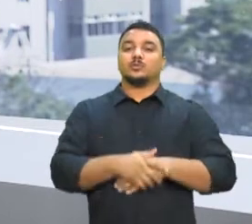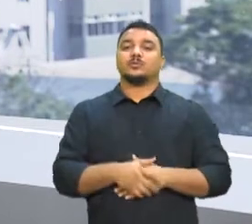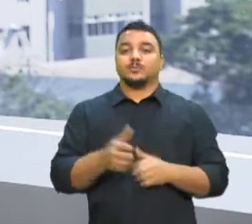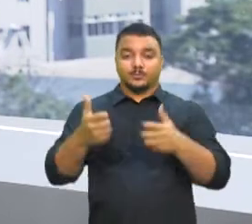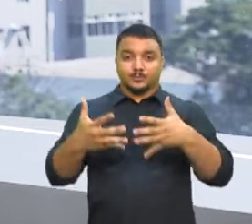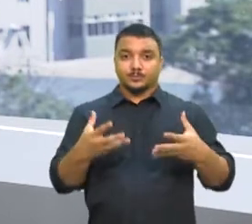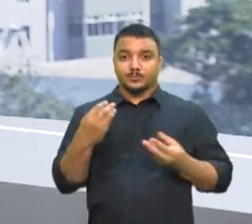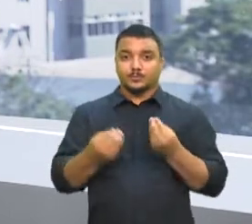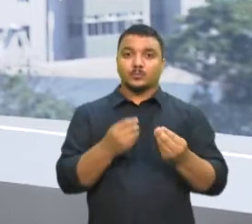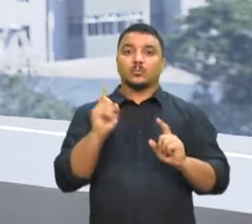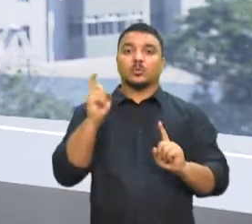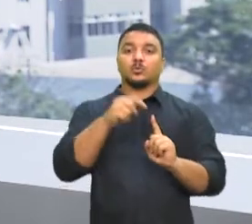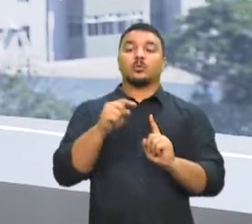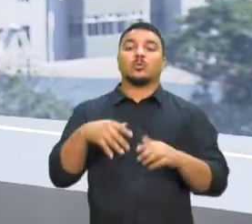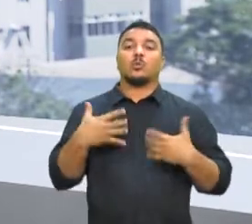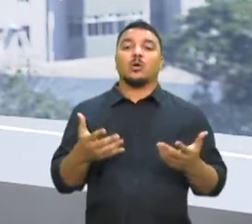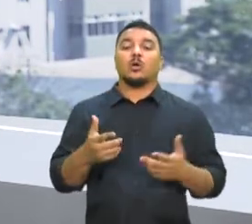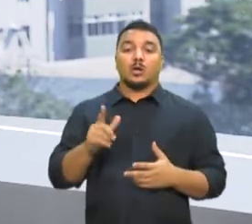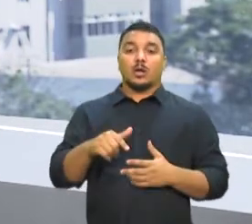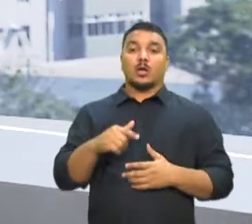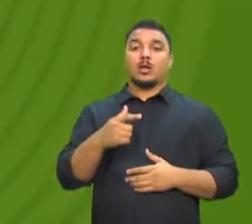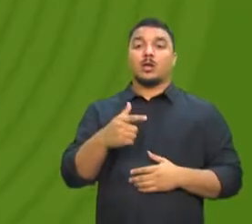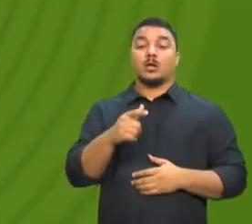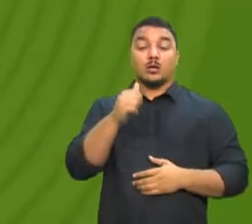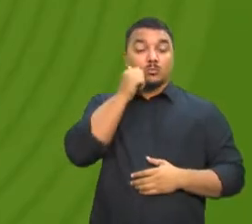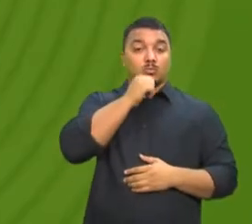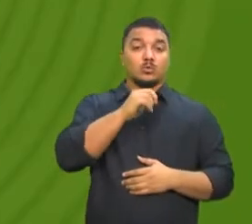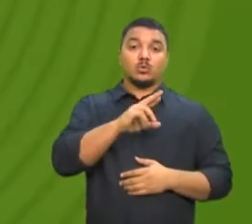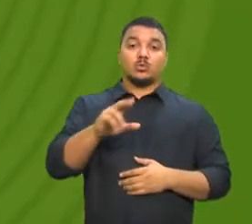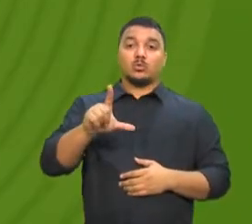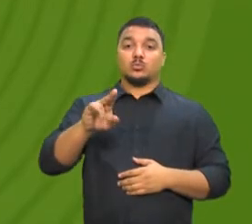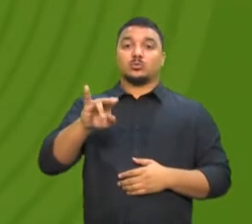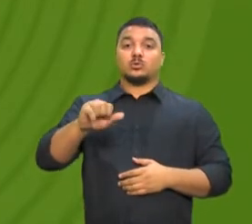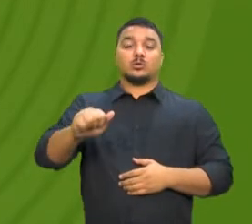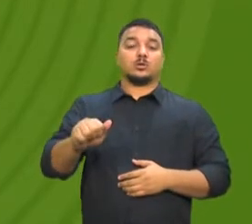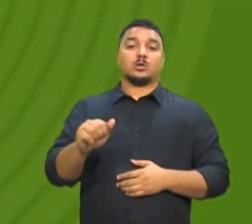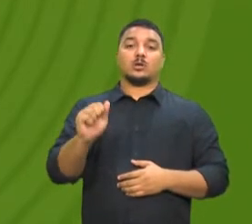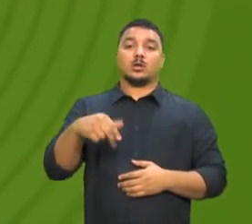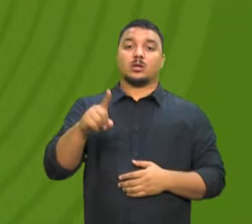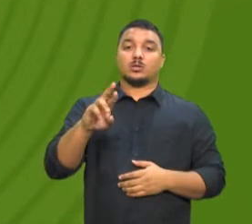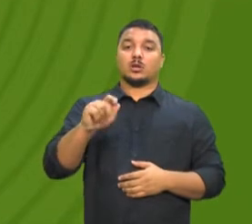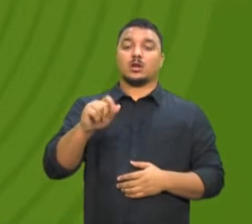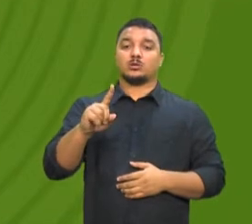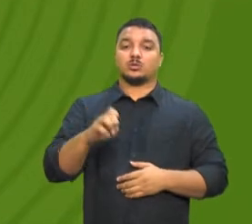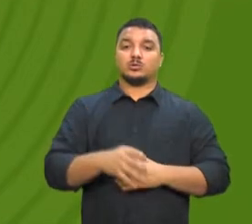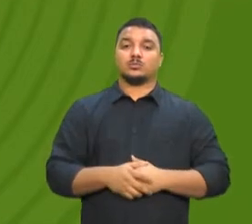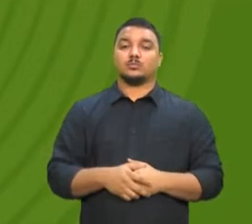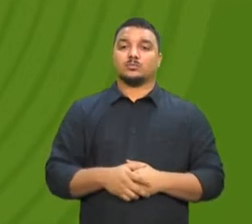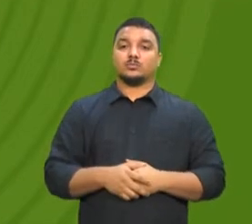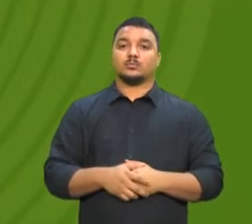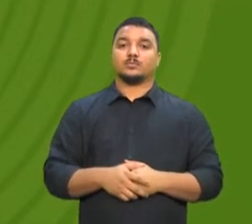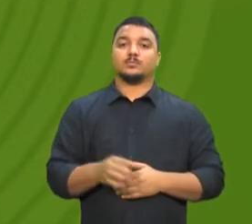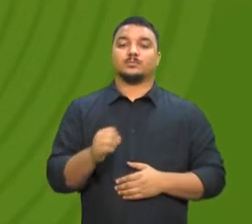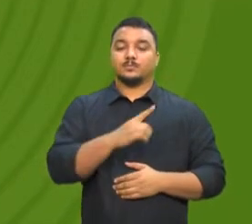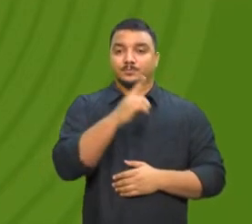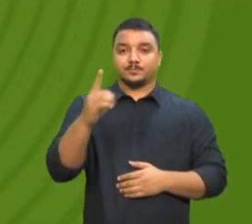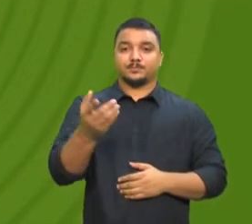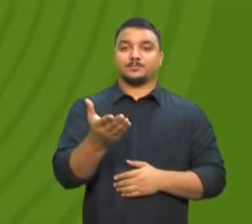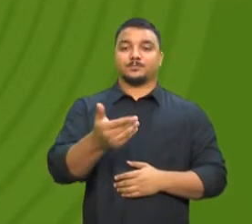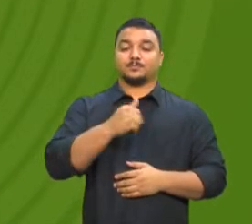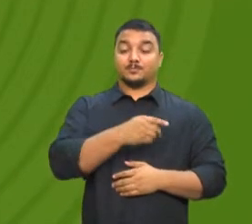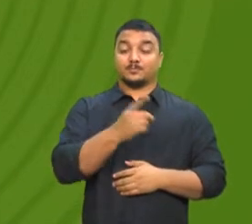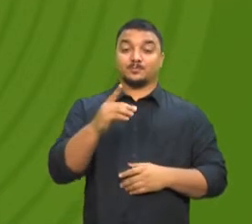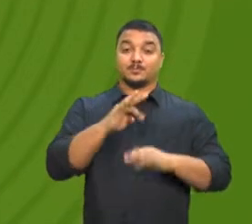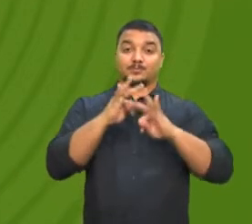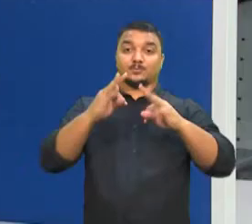gente o objetivo desse mutirão é a repórter Luciana de Andrade. Bom dia, Luciana. Bom dia, Tiago. Bom dia a todos.